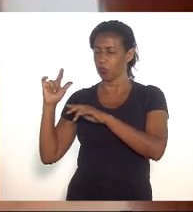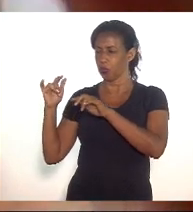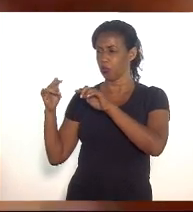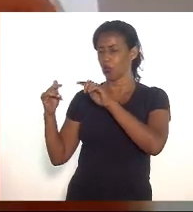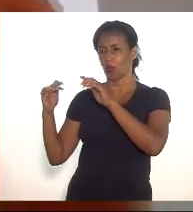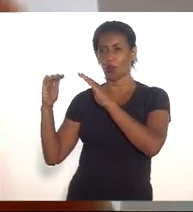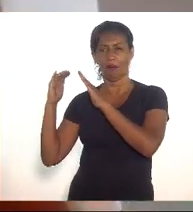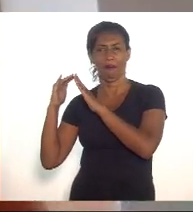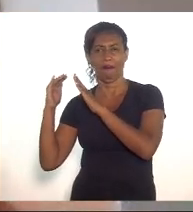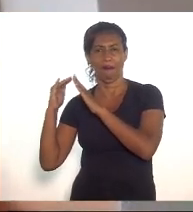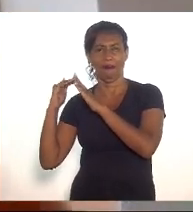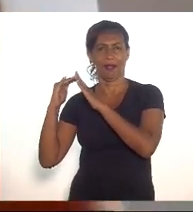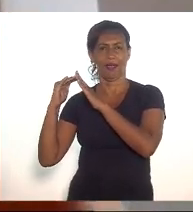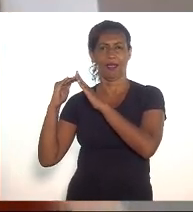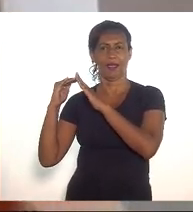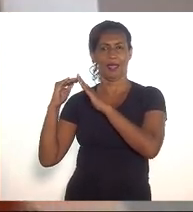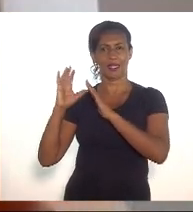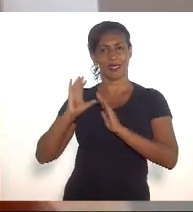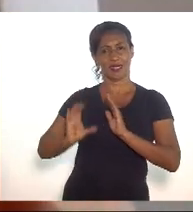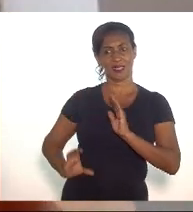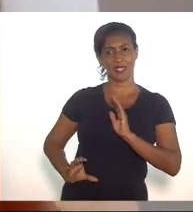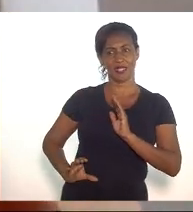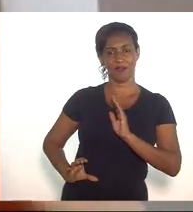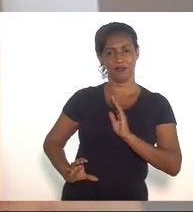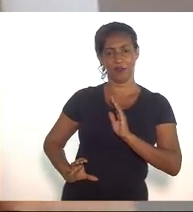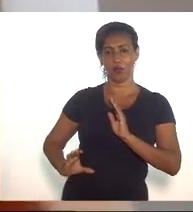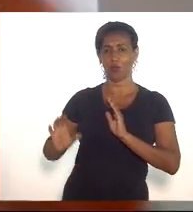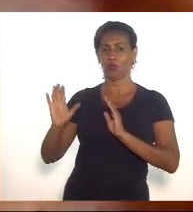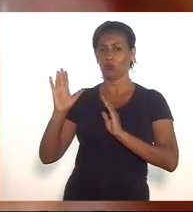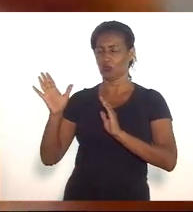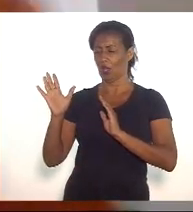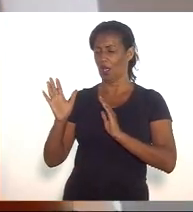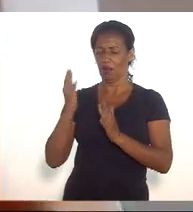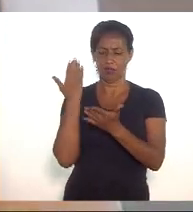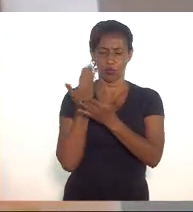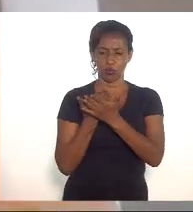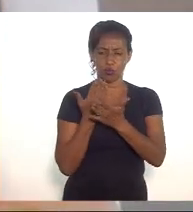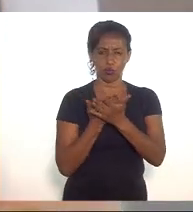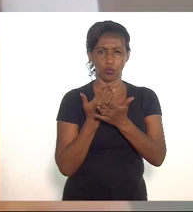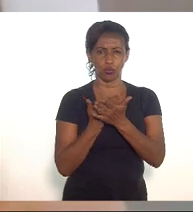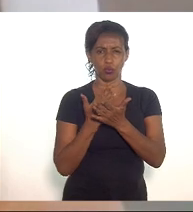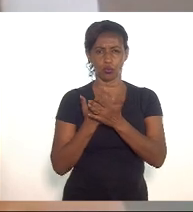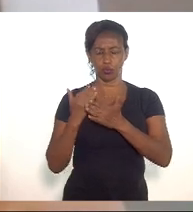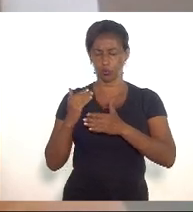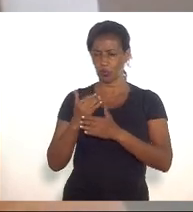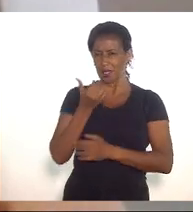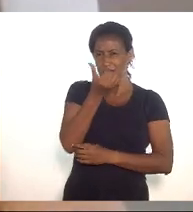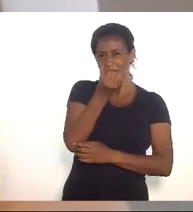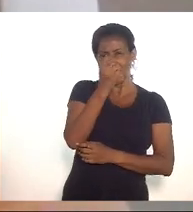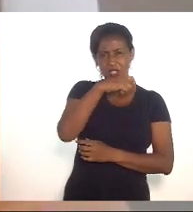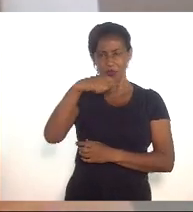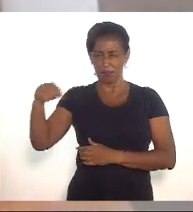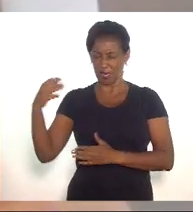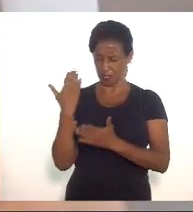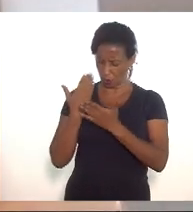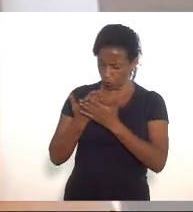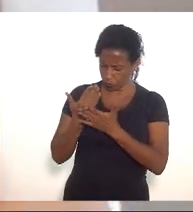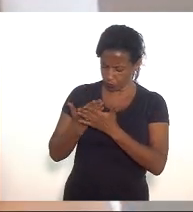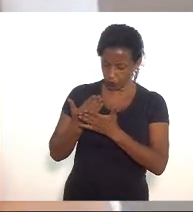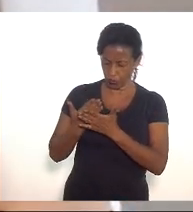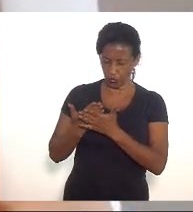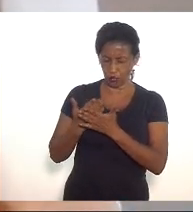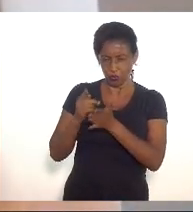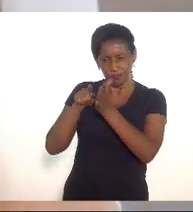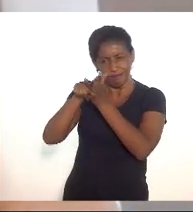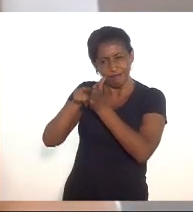Casa Civil, que é o LAEP. Esse laboratório fez um estudo ao longo de 6 meses, mas,